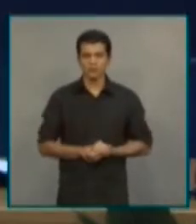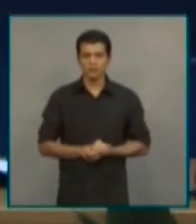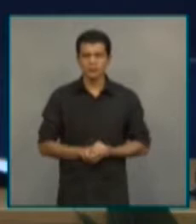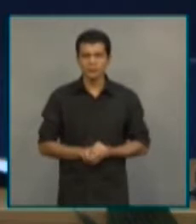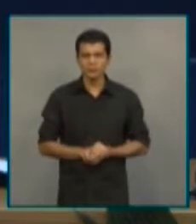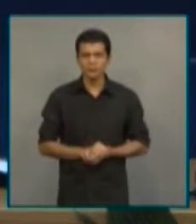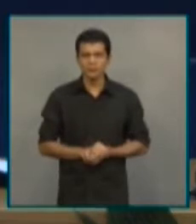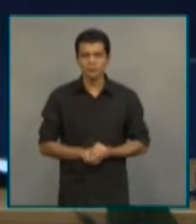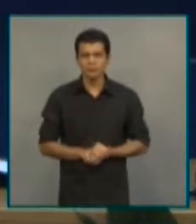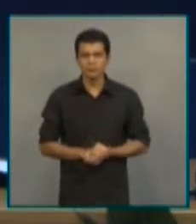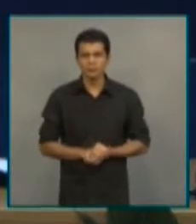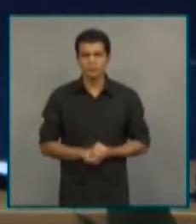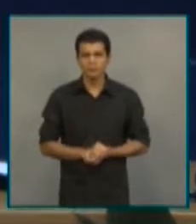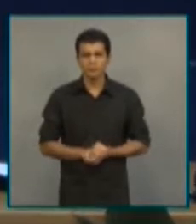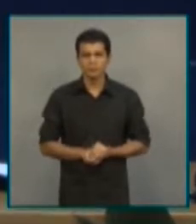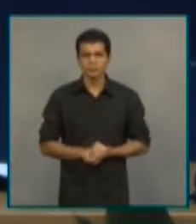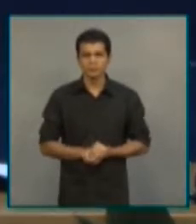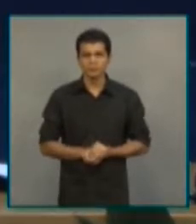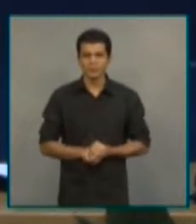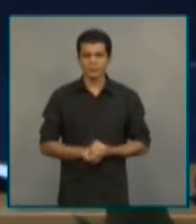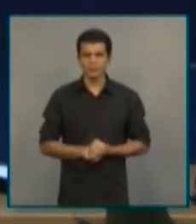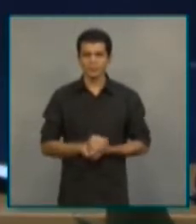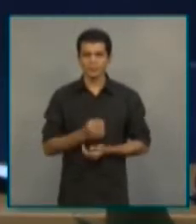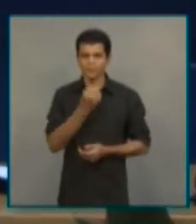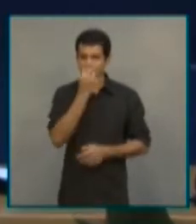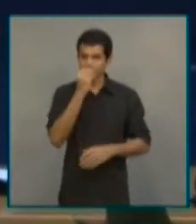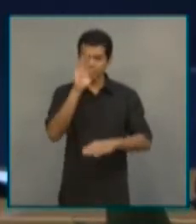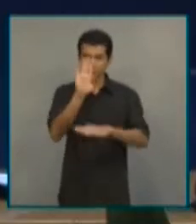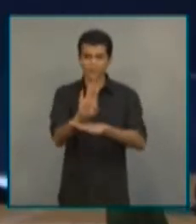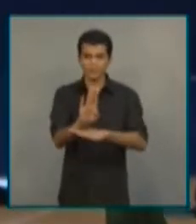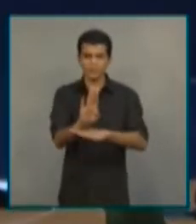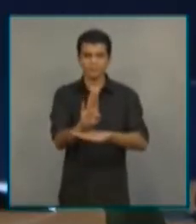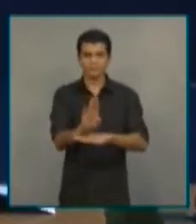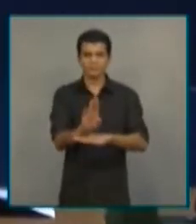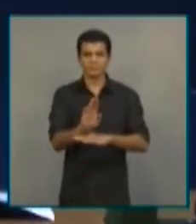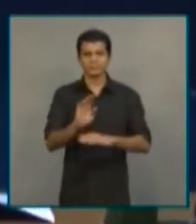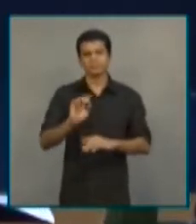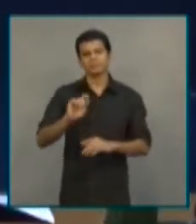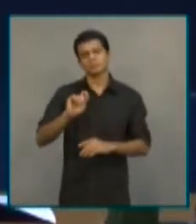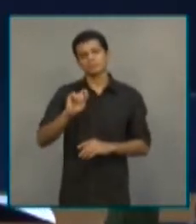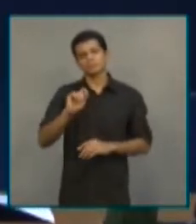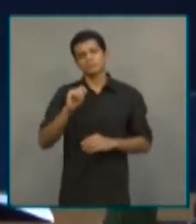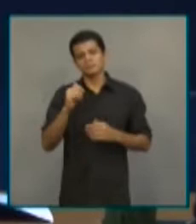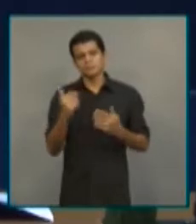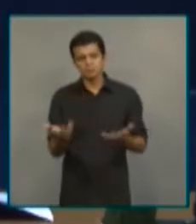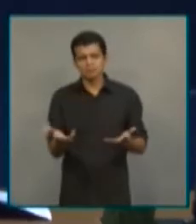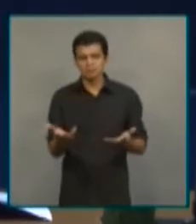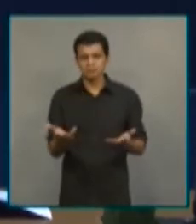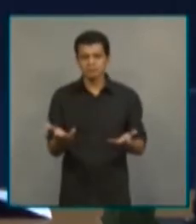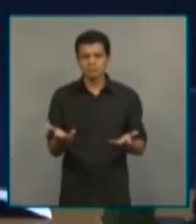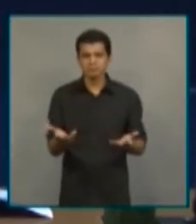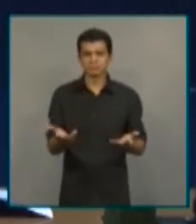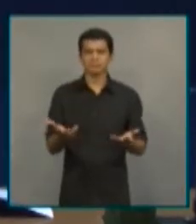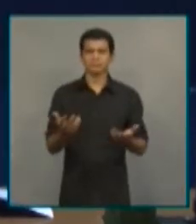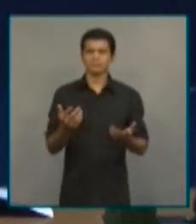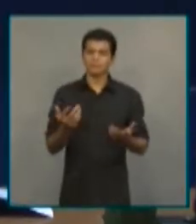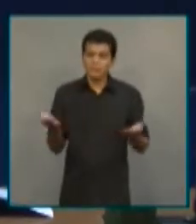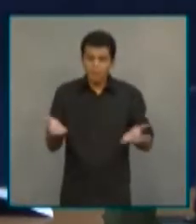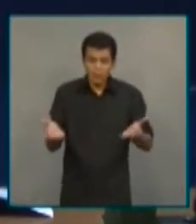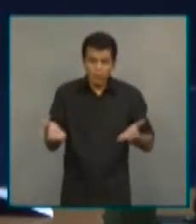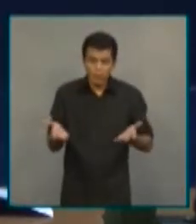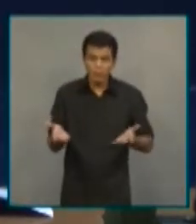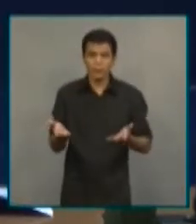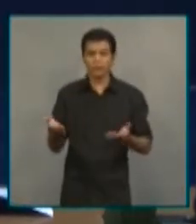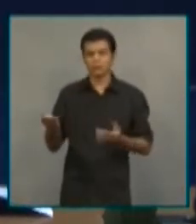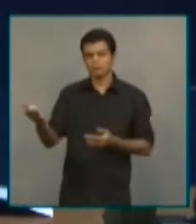Renovo os votos de boa tarde a todos os amigos e amigas aqui presentes. Iniciando o primeiro bloco, convidamos para se apresentar